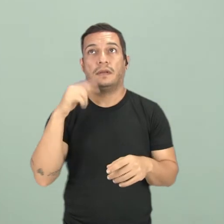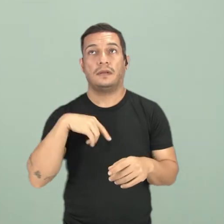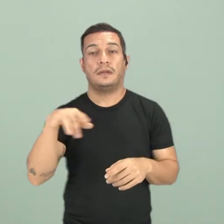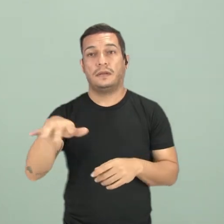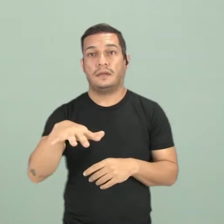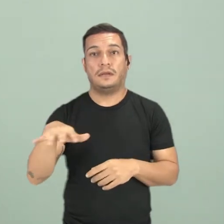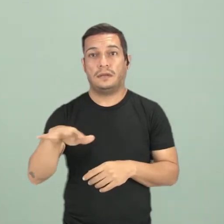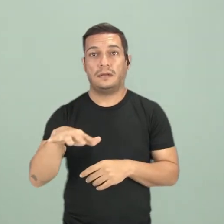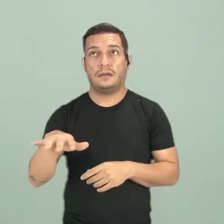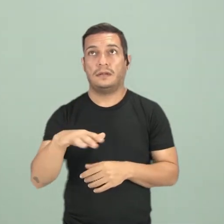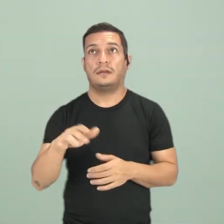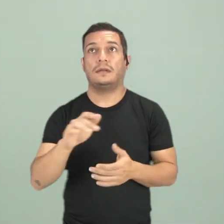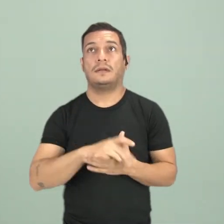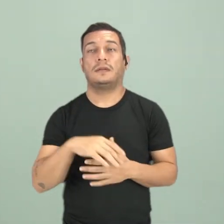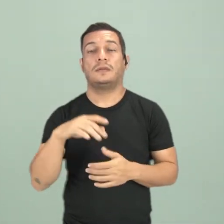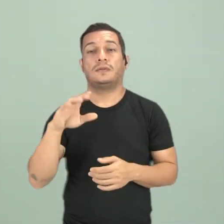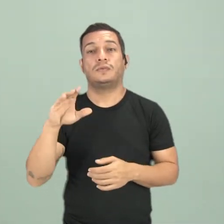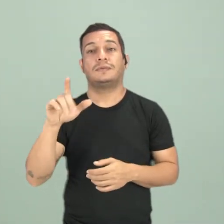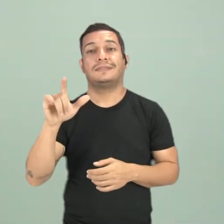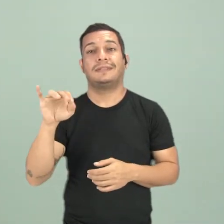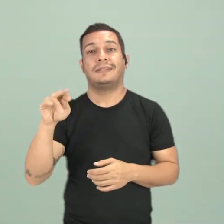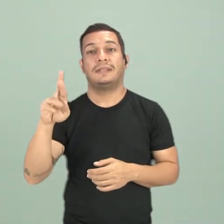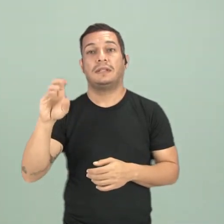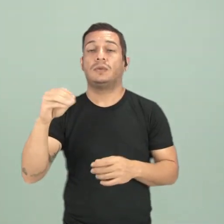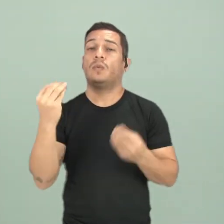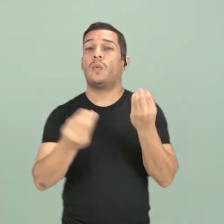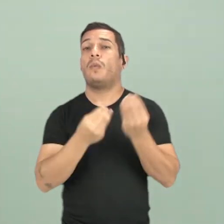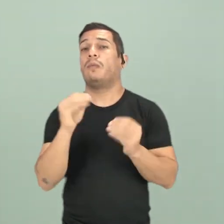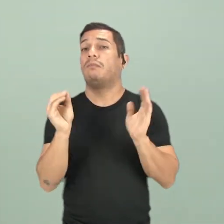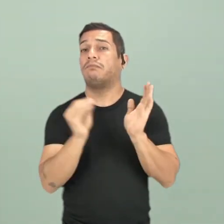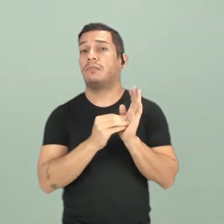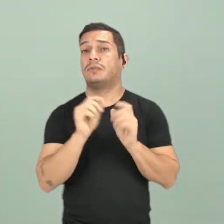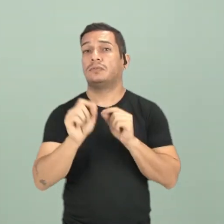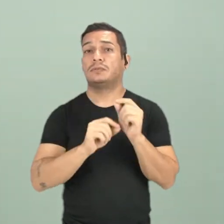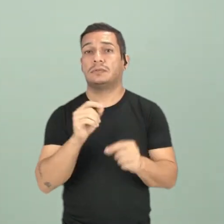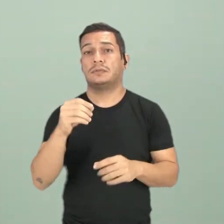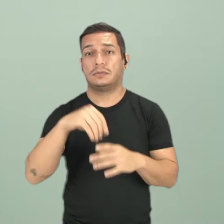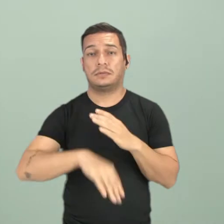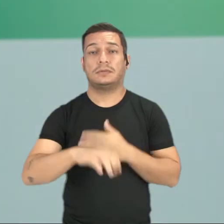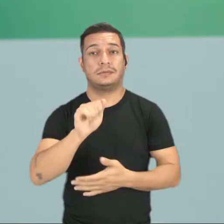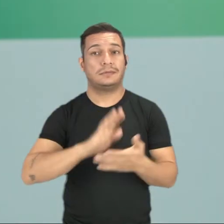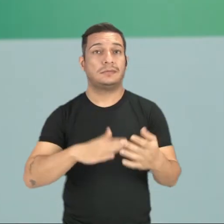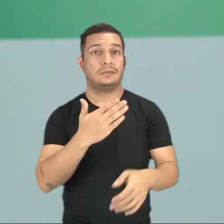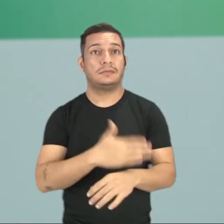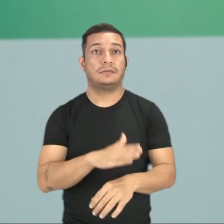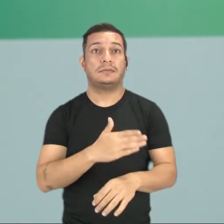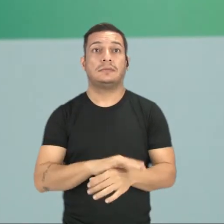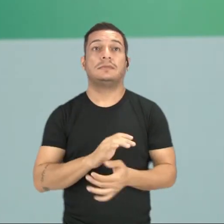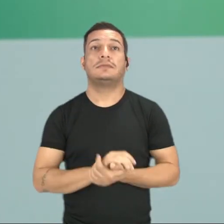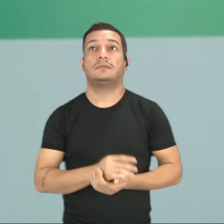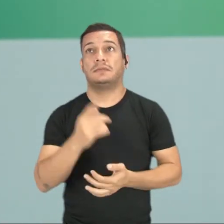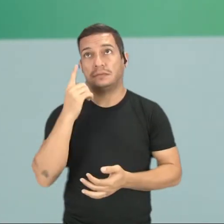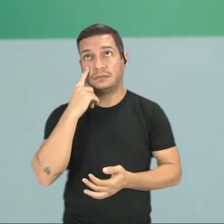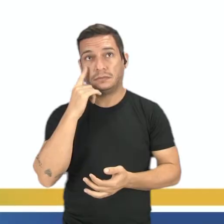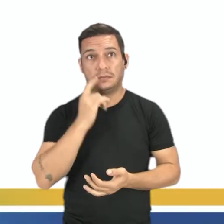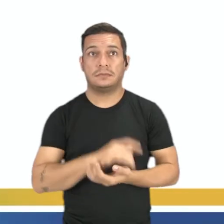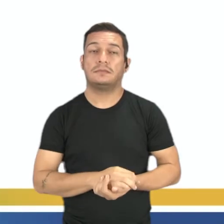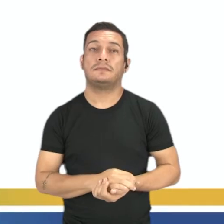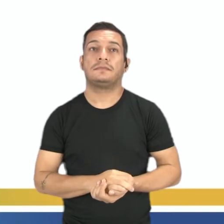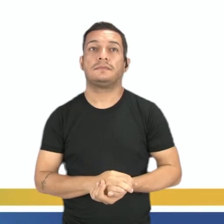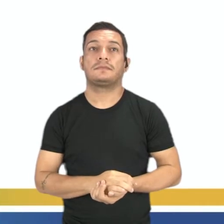área da superfície do cilindro. Como que eu posso colocar ele dentro de um exercício na prática. Vamos ver um